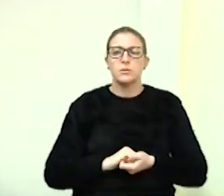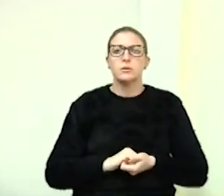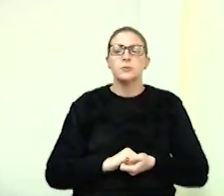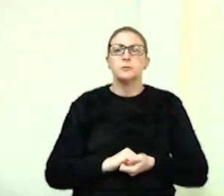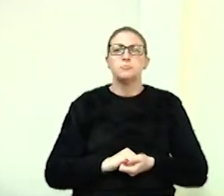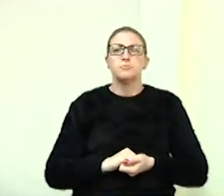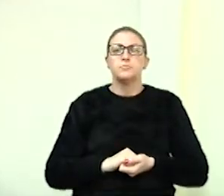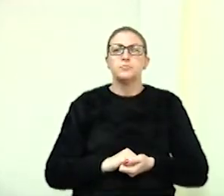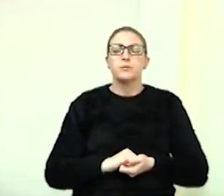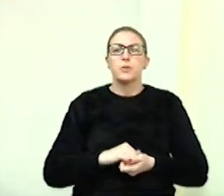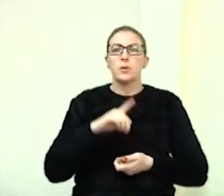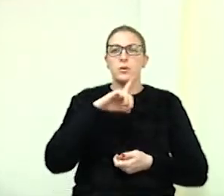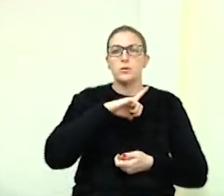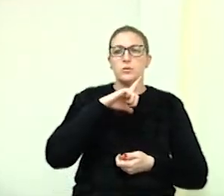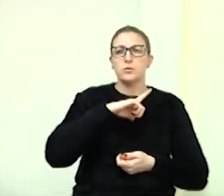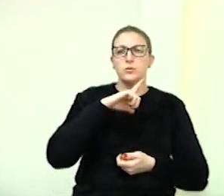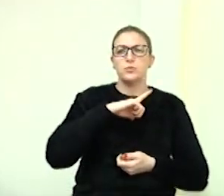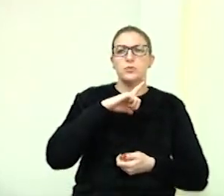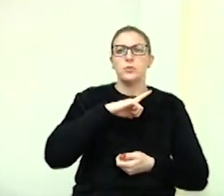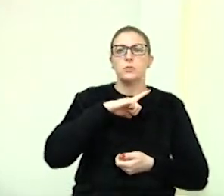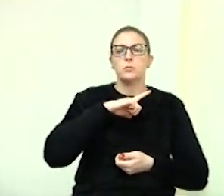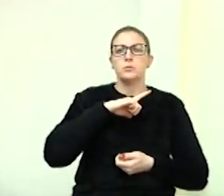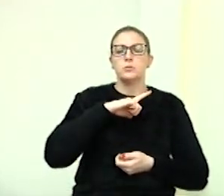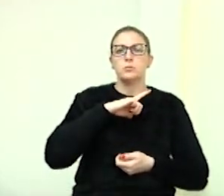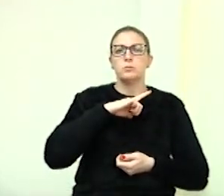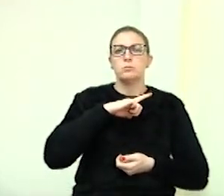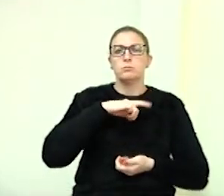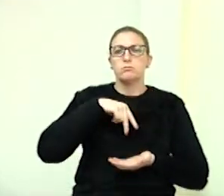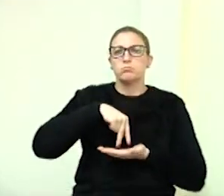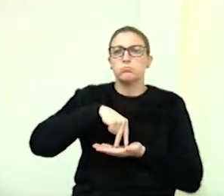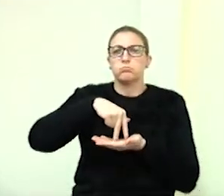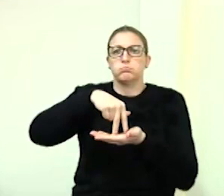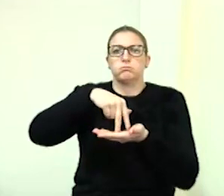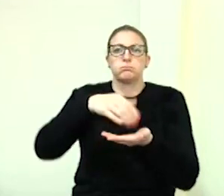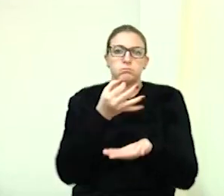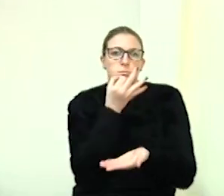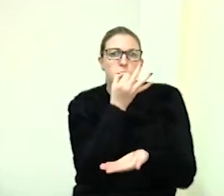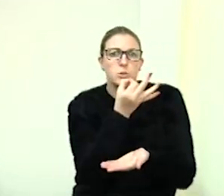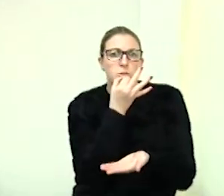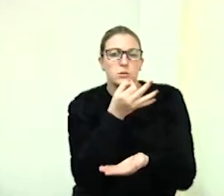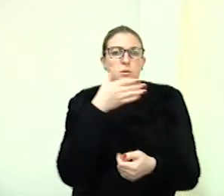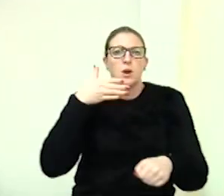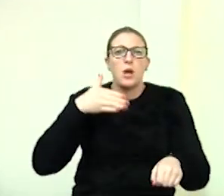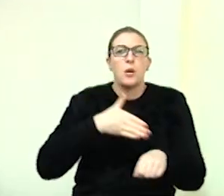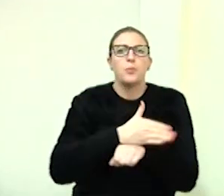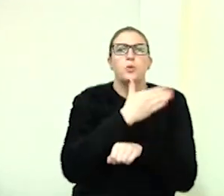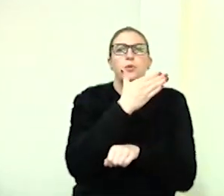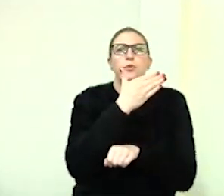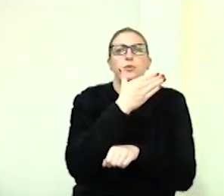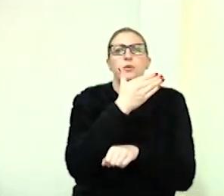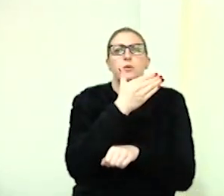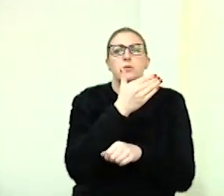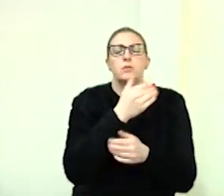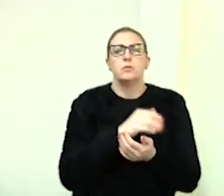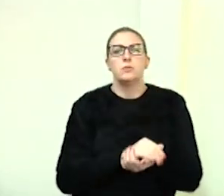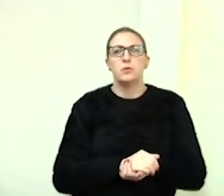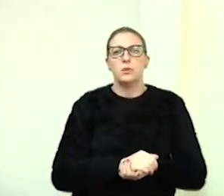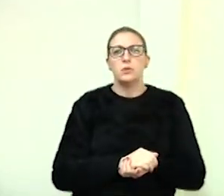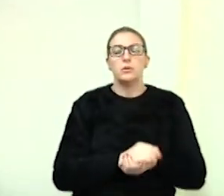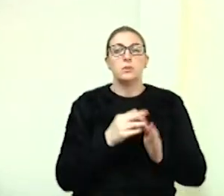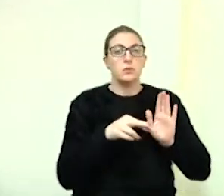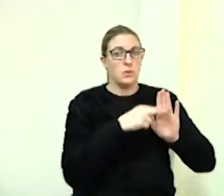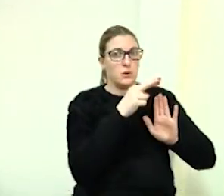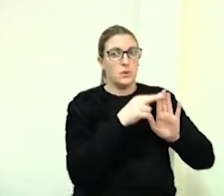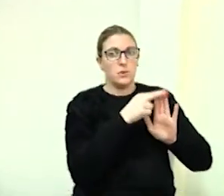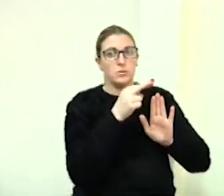recentemente, nós tivemos um posicionamento aqui nesta casa, aprovando essa